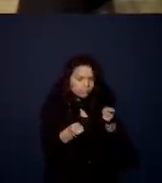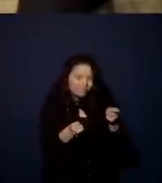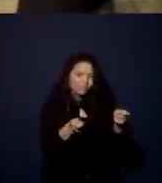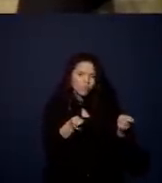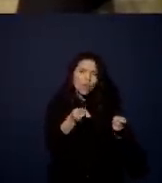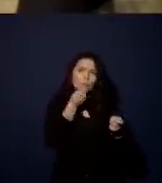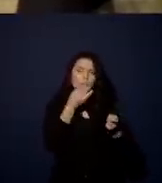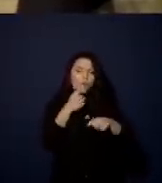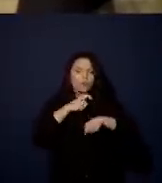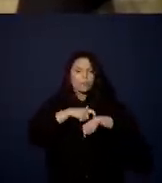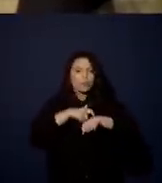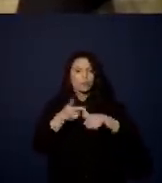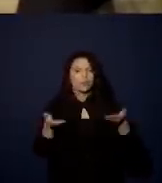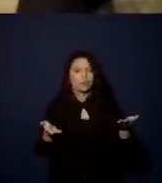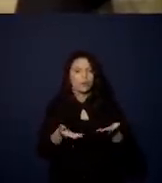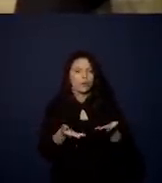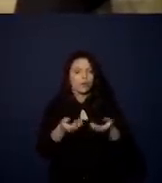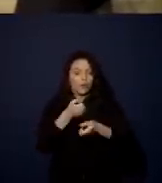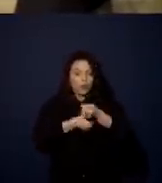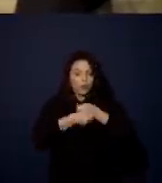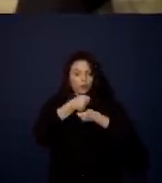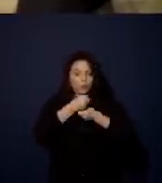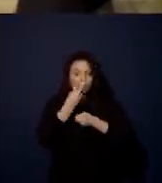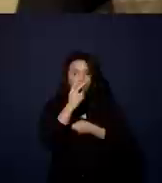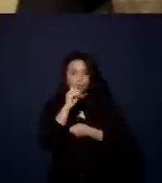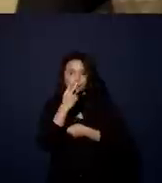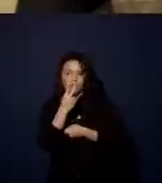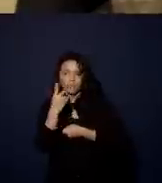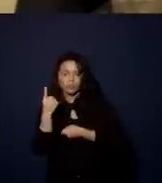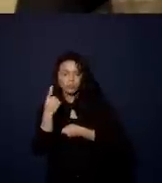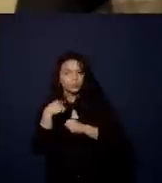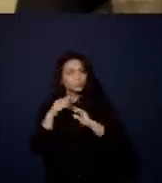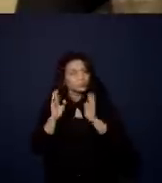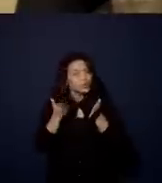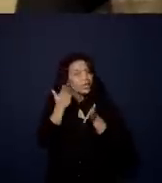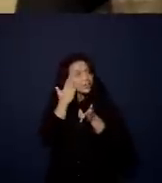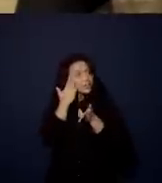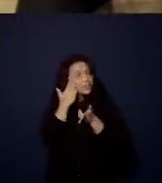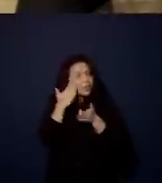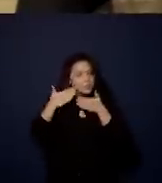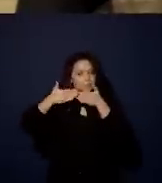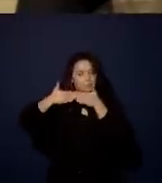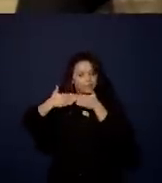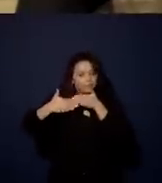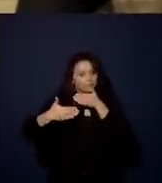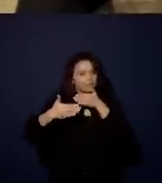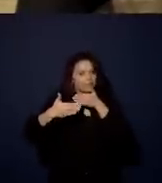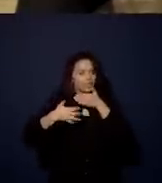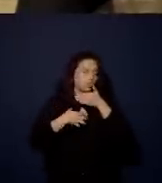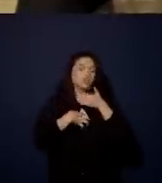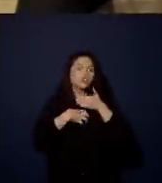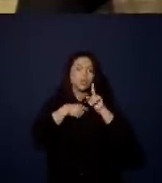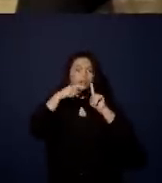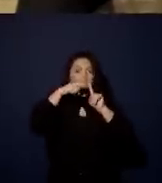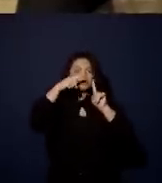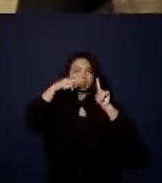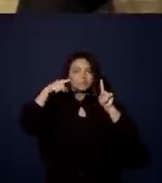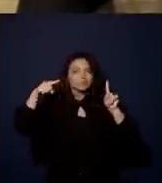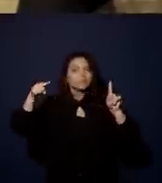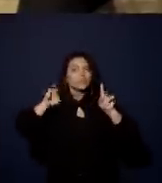2021 a gente começou a ver lá no meio do ano a gente já viu os sinais bastante diferentes olhando para frente